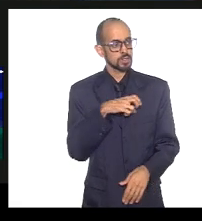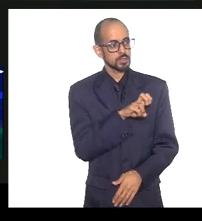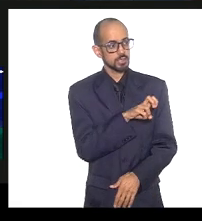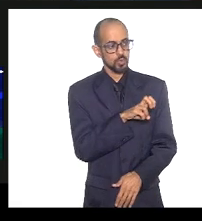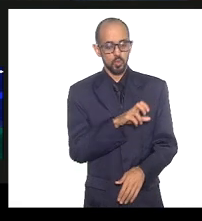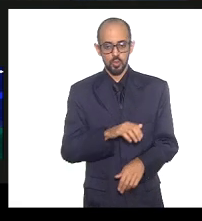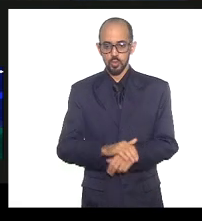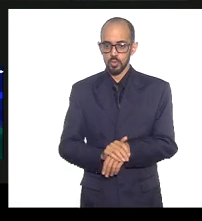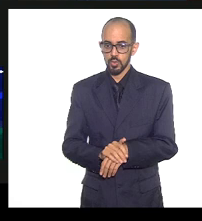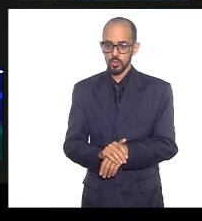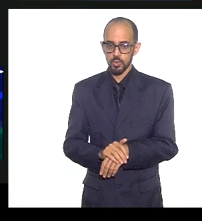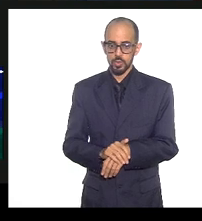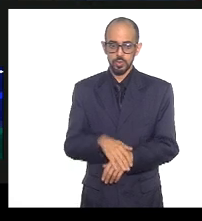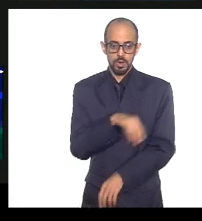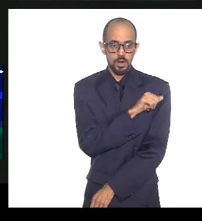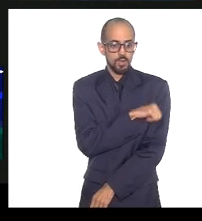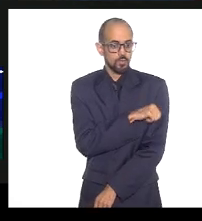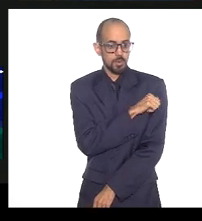Permeira Rejane.